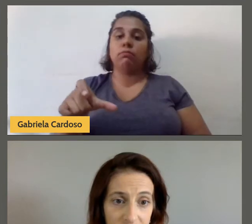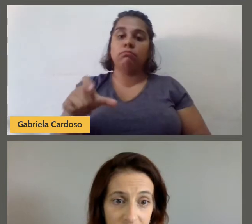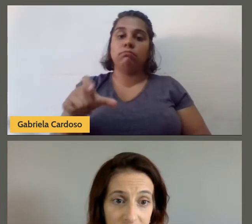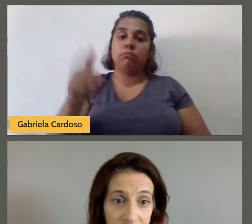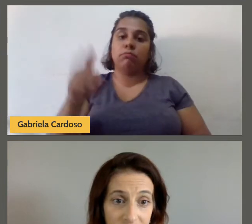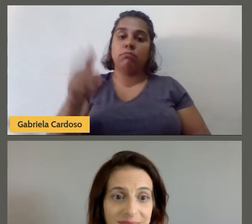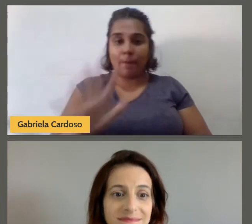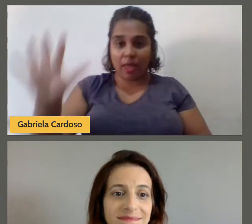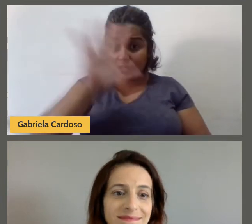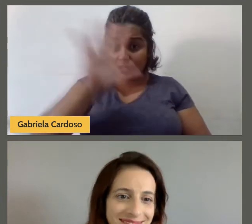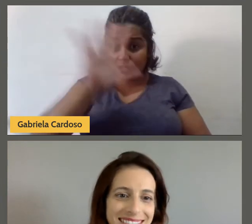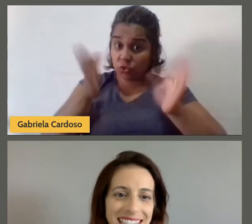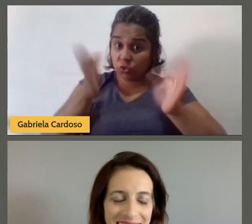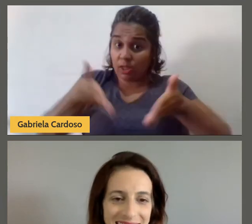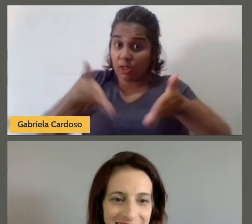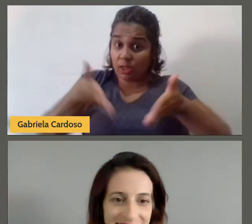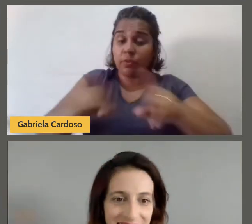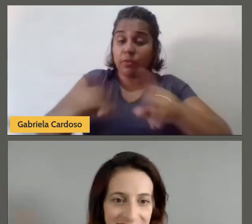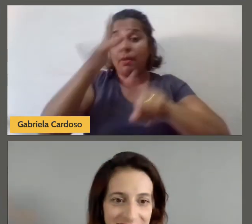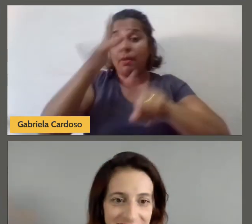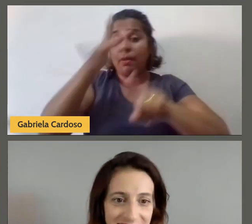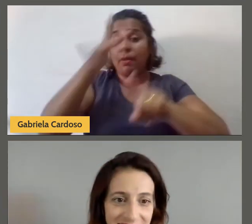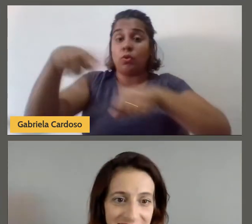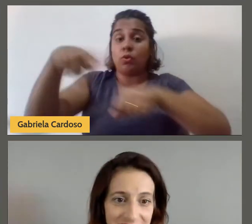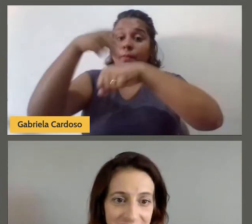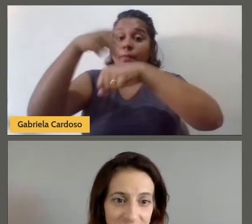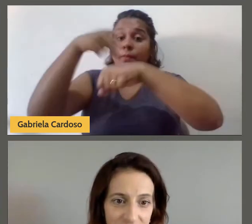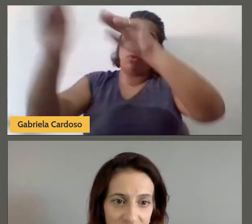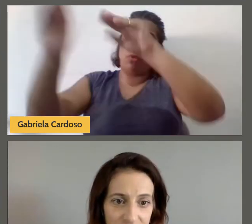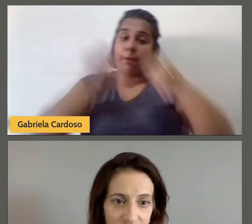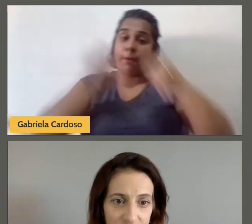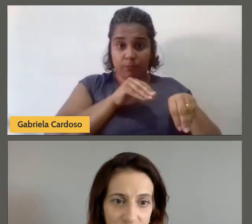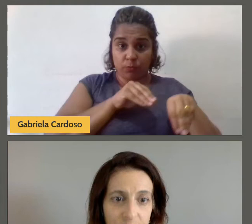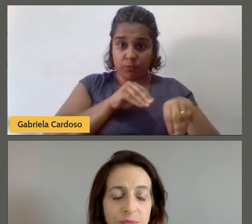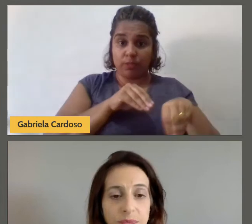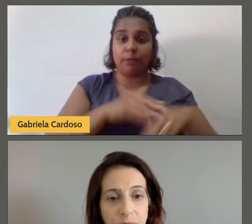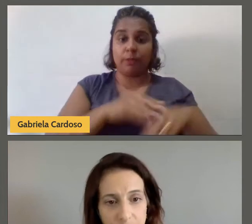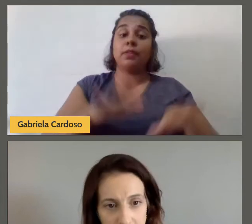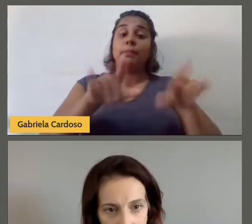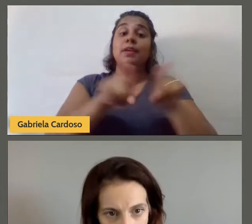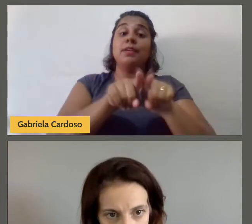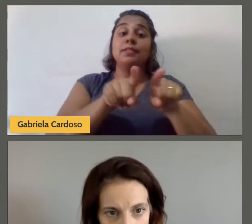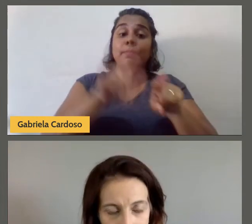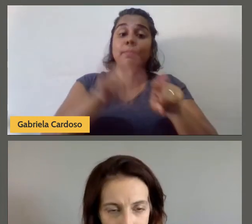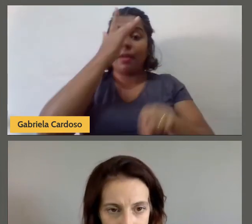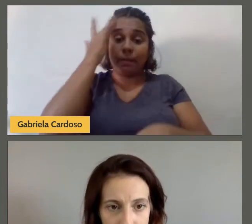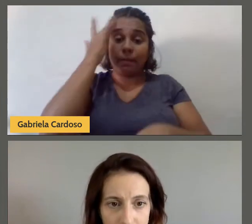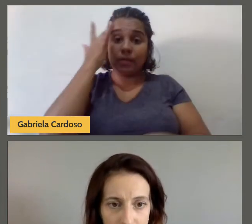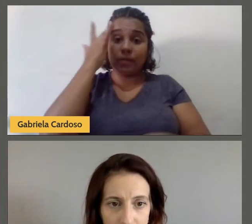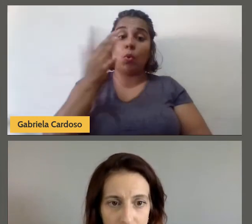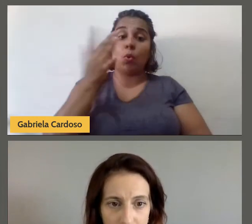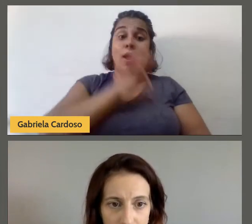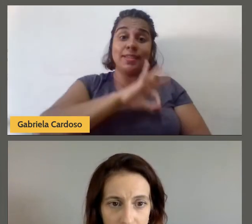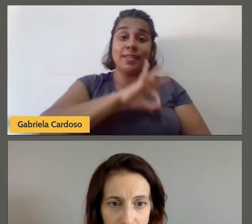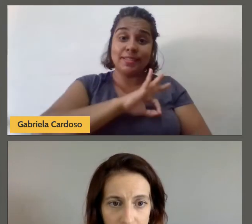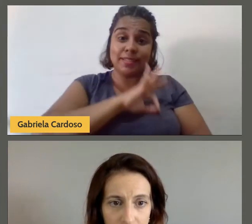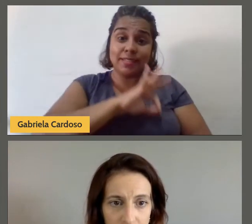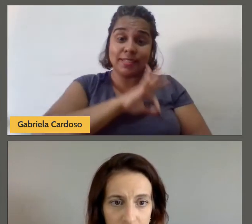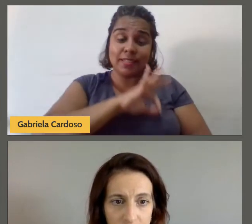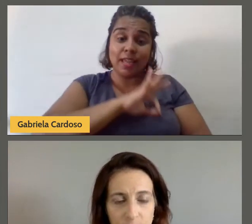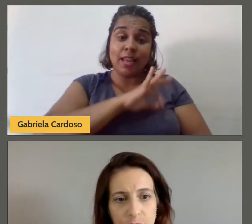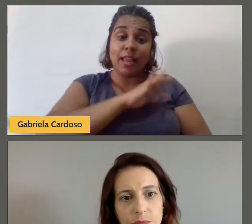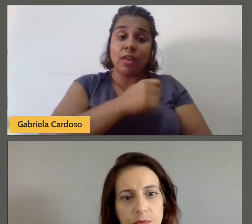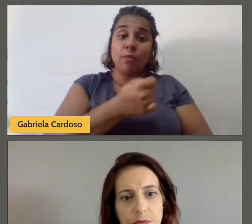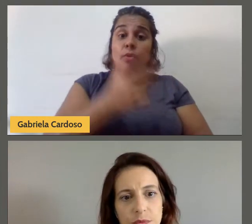dia a dia, na prática, né, no acesso que principalmente a população de baixa renda imigrante vai ter para se estabelecer como empreendedor, a